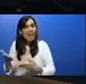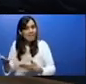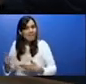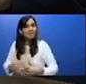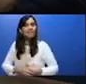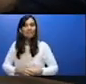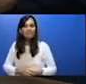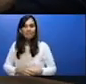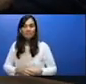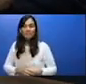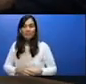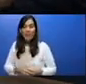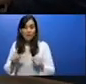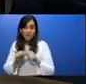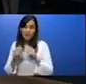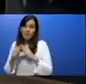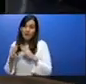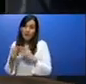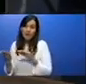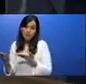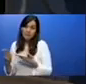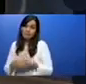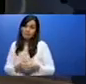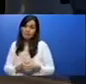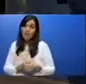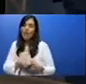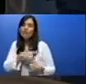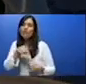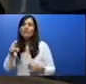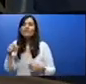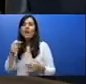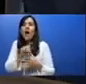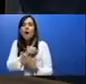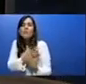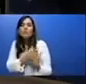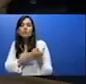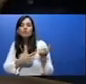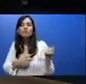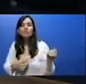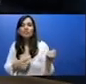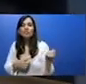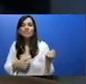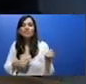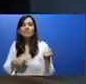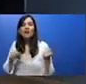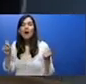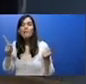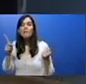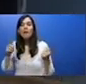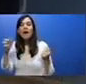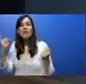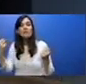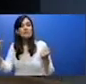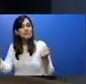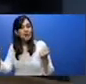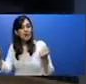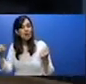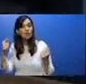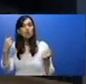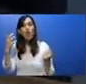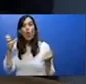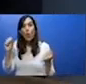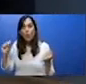tarefinha, tá, crianças? A tarefinha, vocês vão na apostila de vocês, nas páginas 17 e